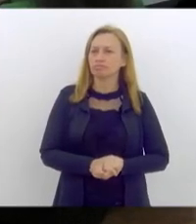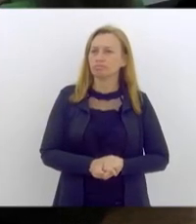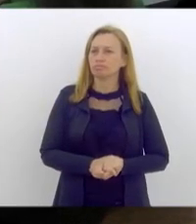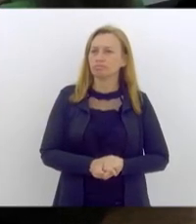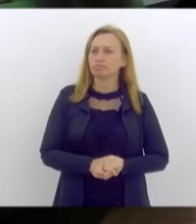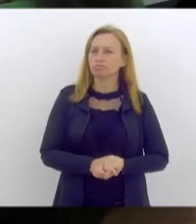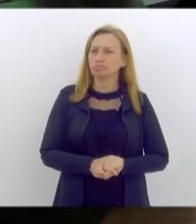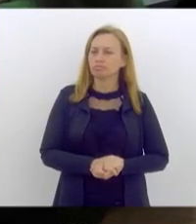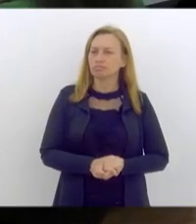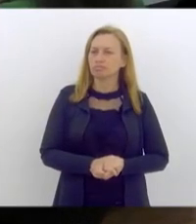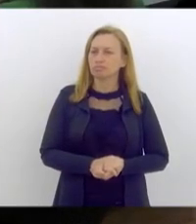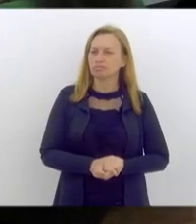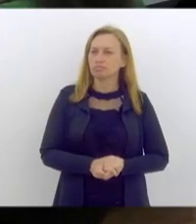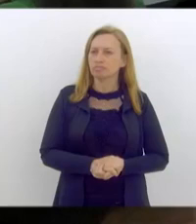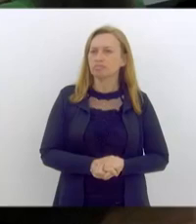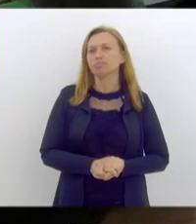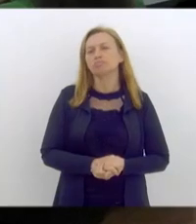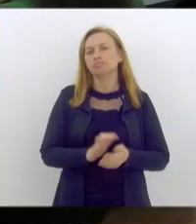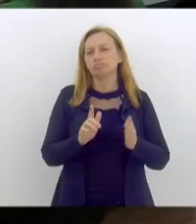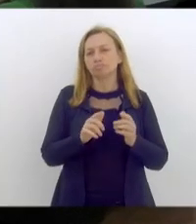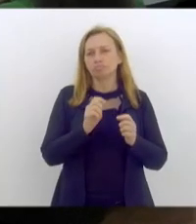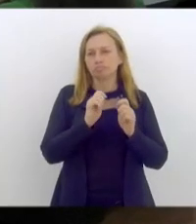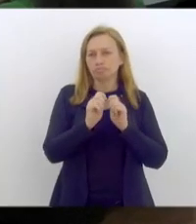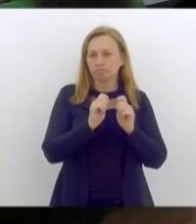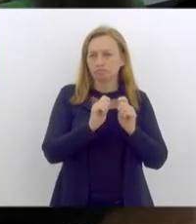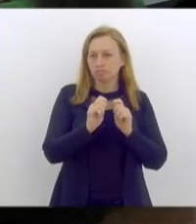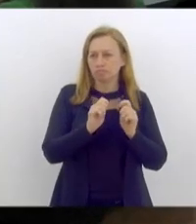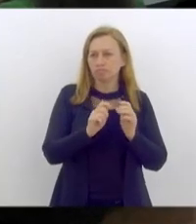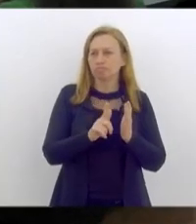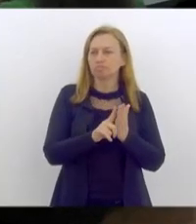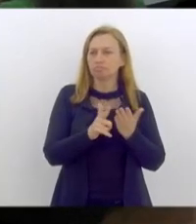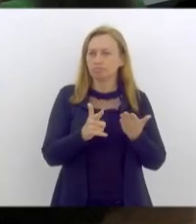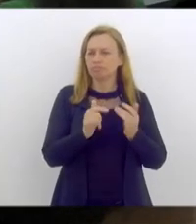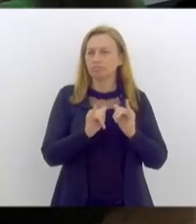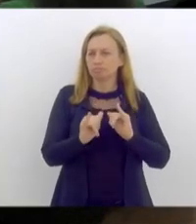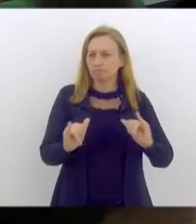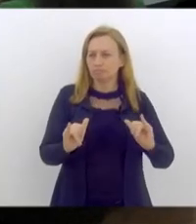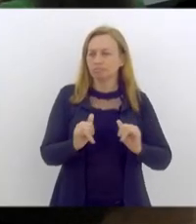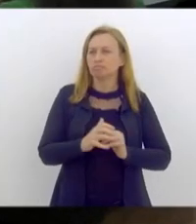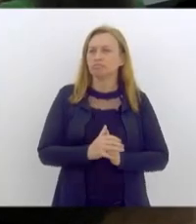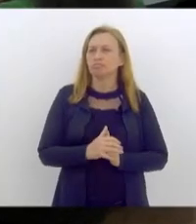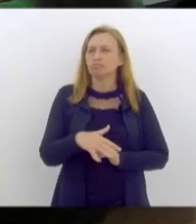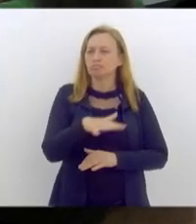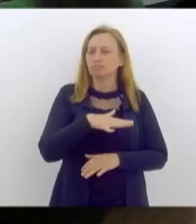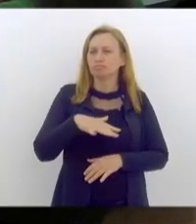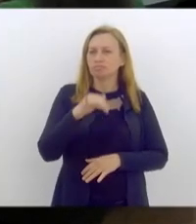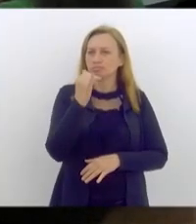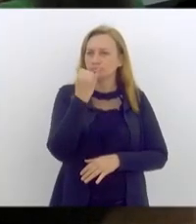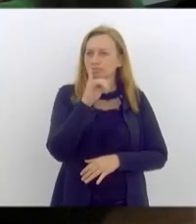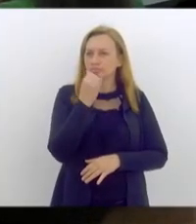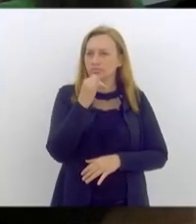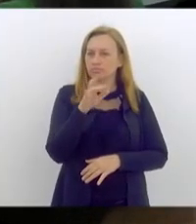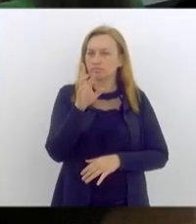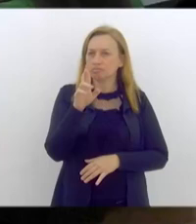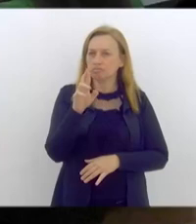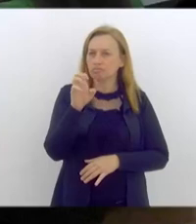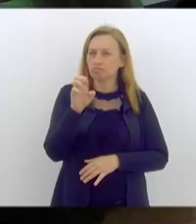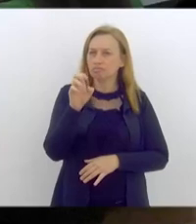uma matéria que também tem o caráter jornalista acho que tem um pouco caráter publicitário na área de energia renovável